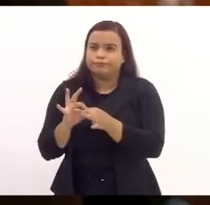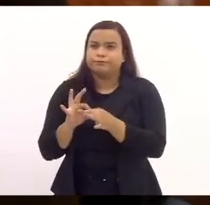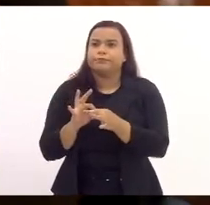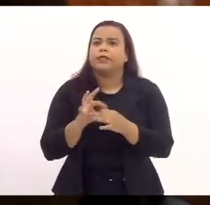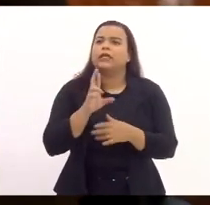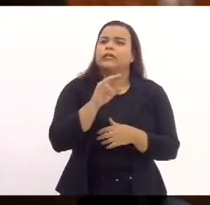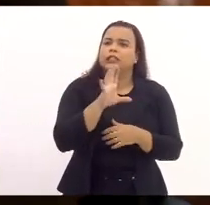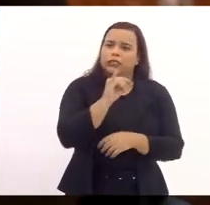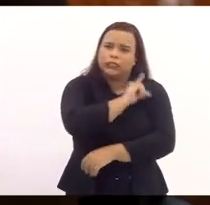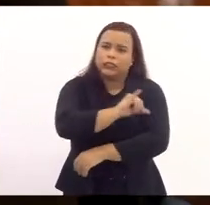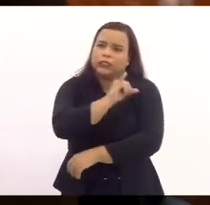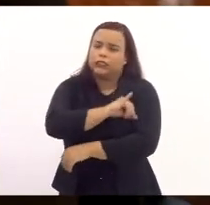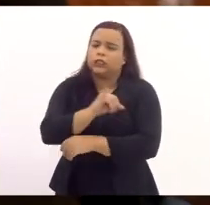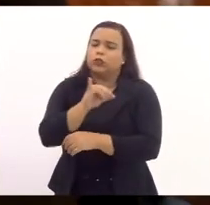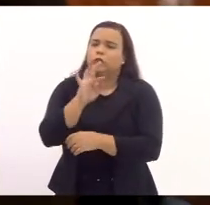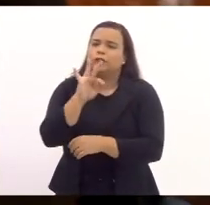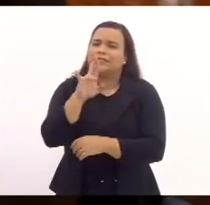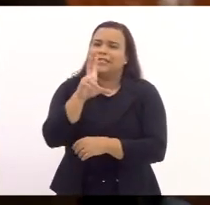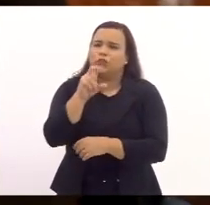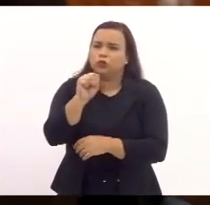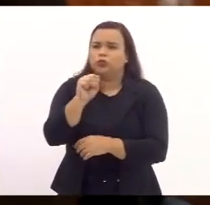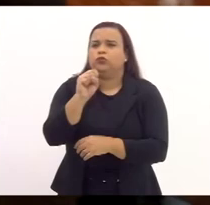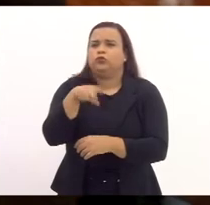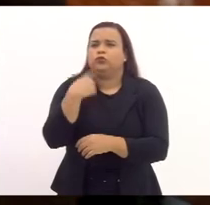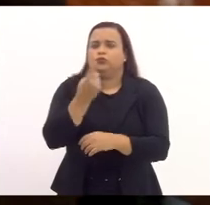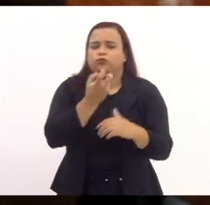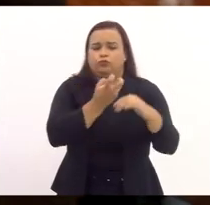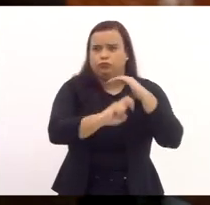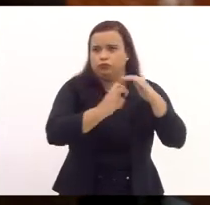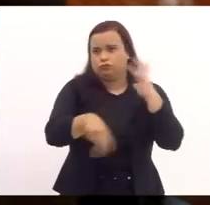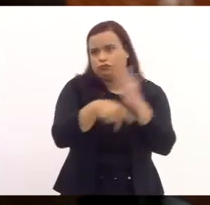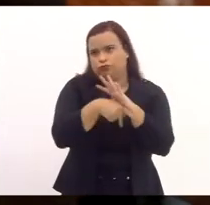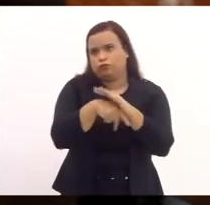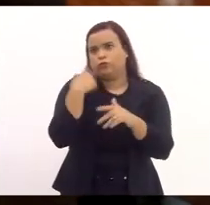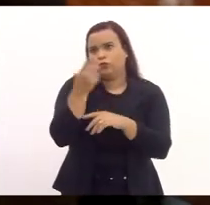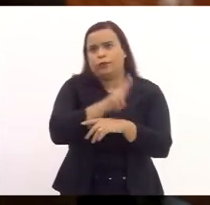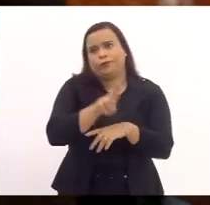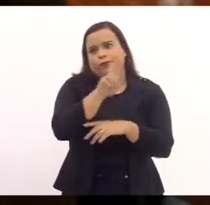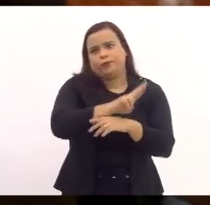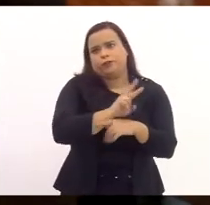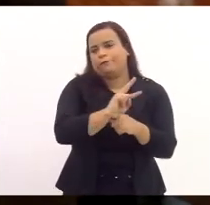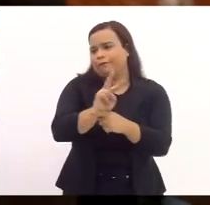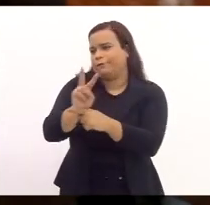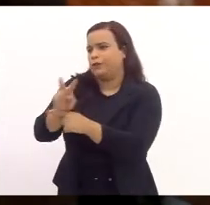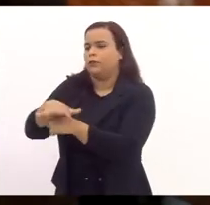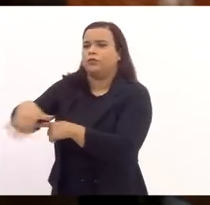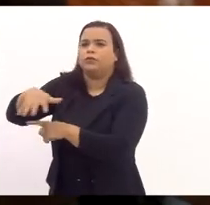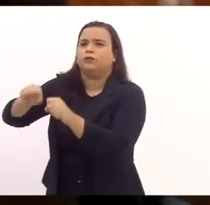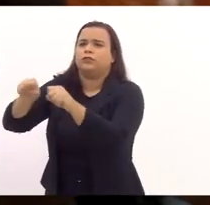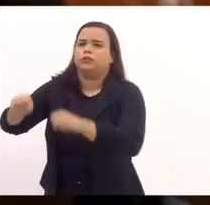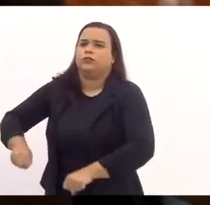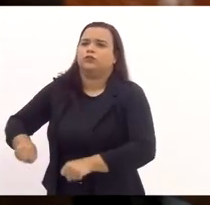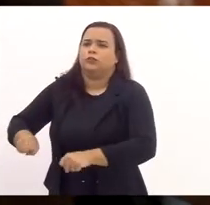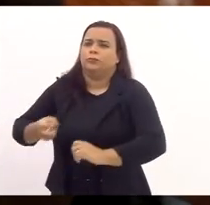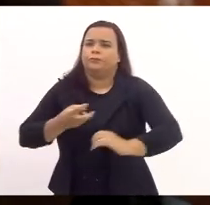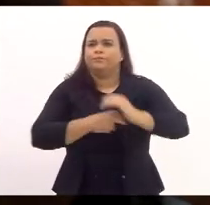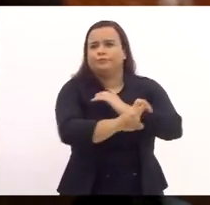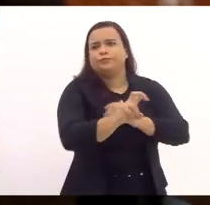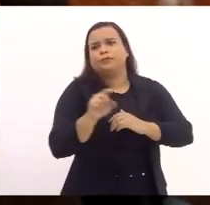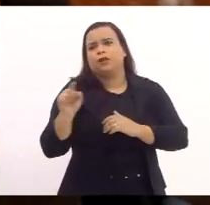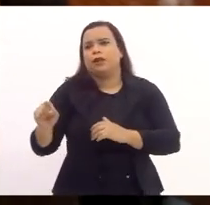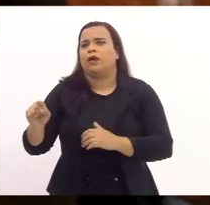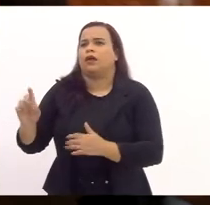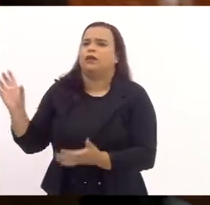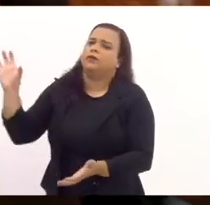expertise metrô, então os servidores da Rio Trilhos a gente utiliza na fiscalização do sistema metroviário. Da Central, a gente teve uma queda